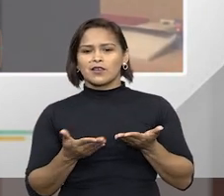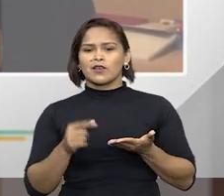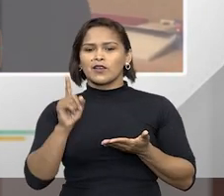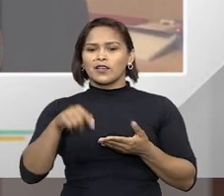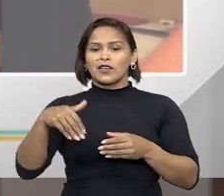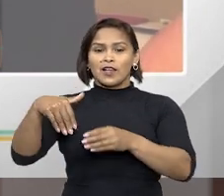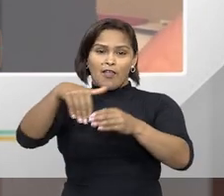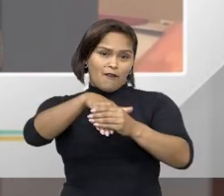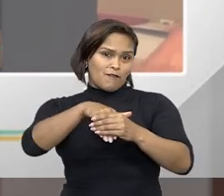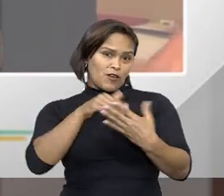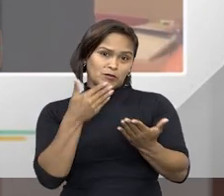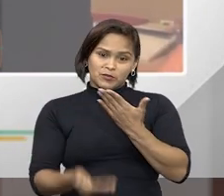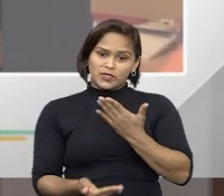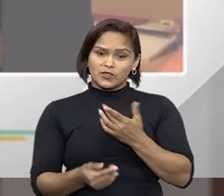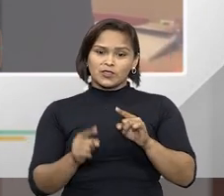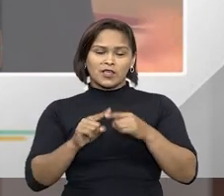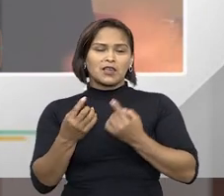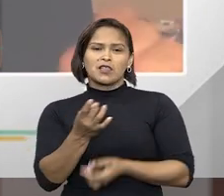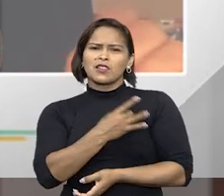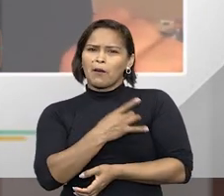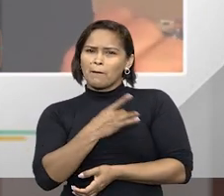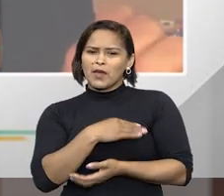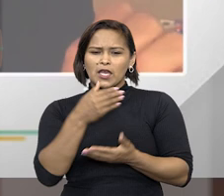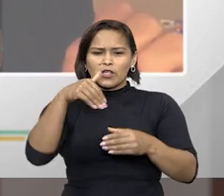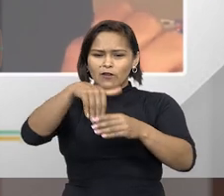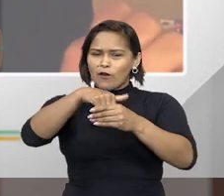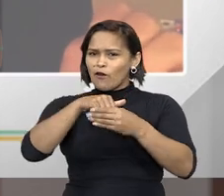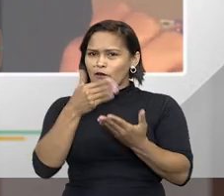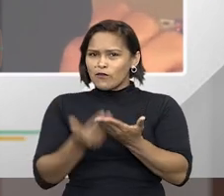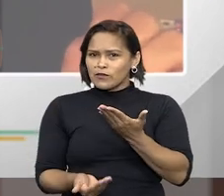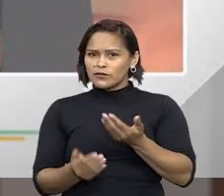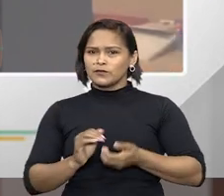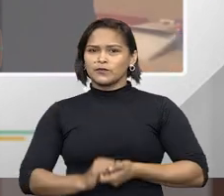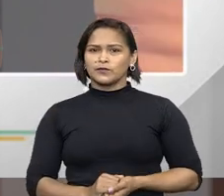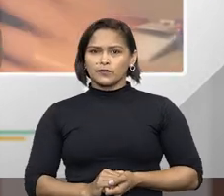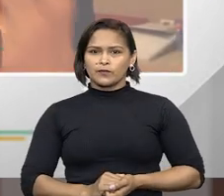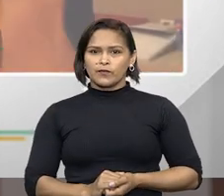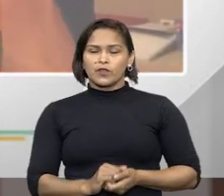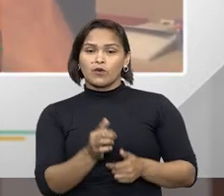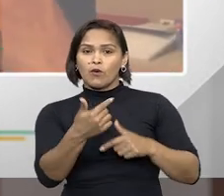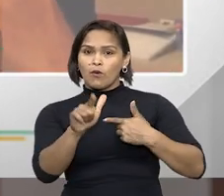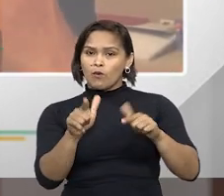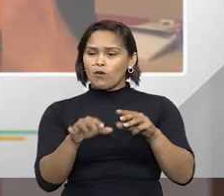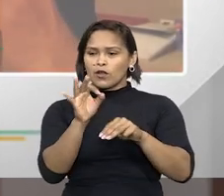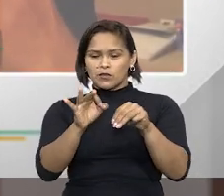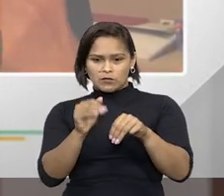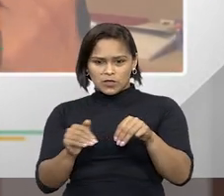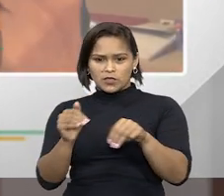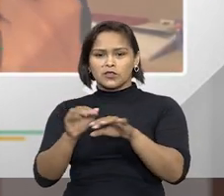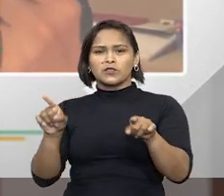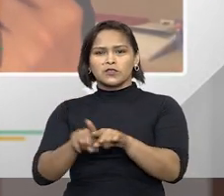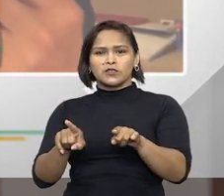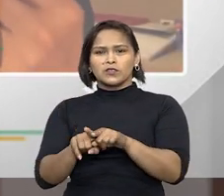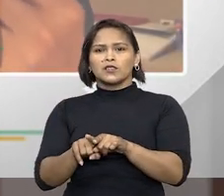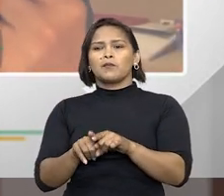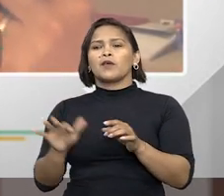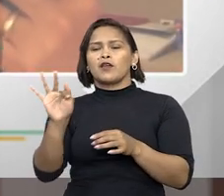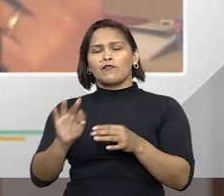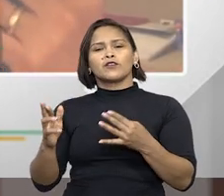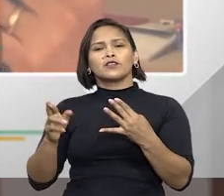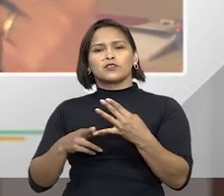não tenha medo de ser voto vencido. Um outro ministro também do Federal de Recursos, ministro